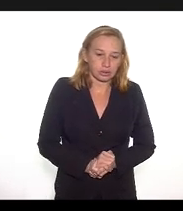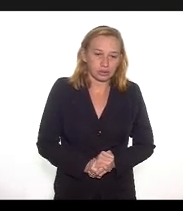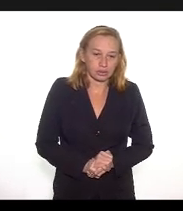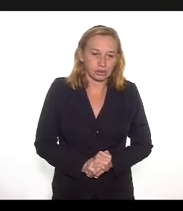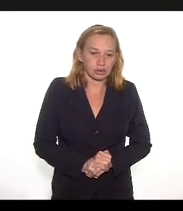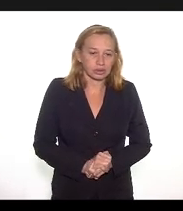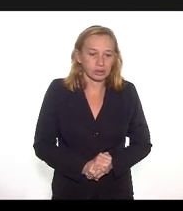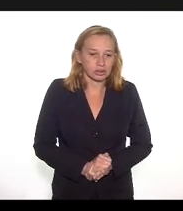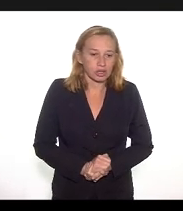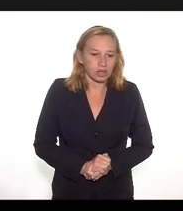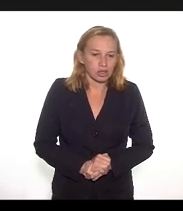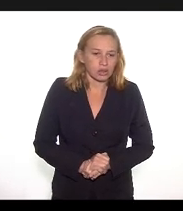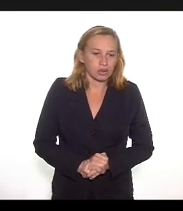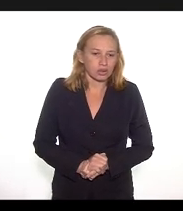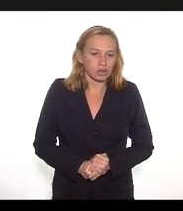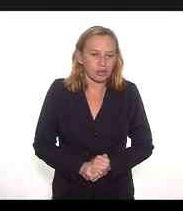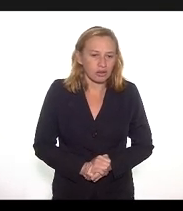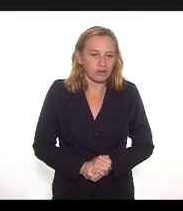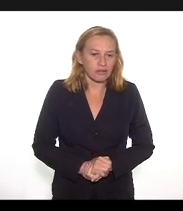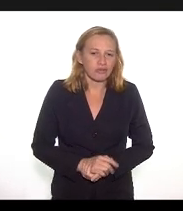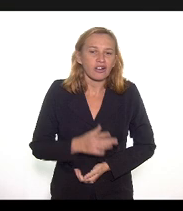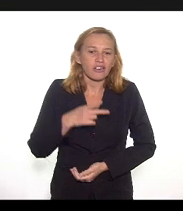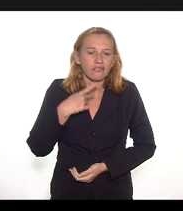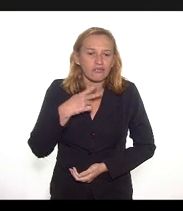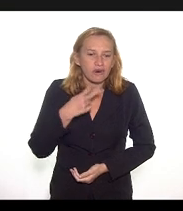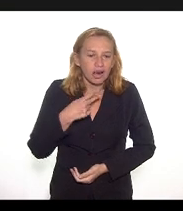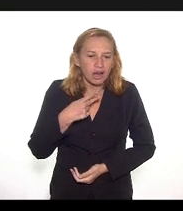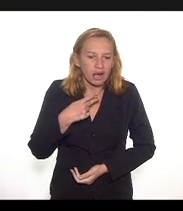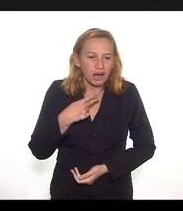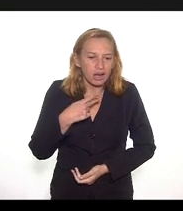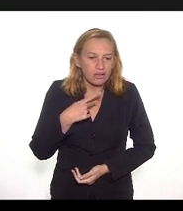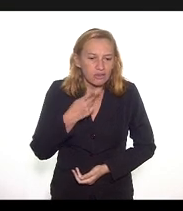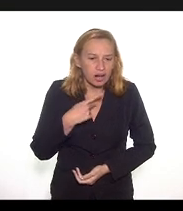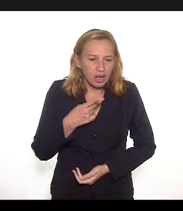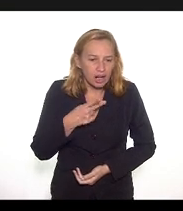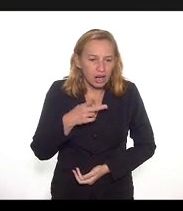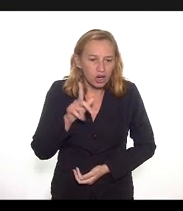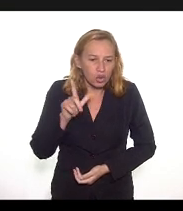O áudio dele está aberto. Fala aí, Luiz, para ver se sua voz está saindo.